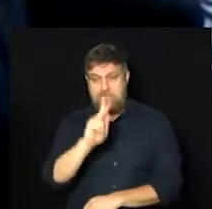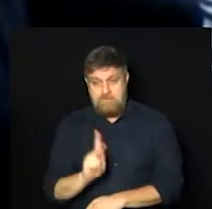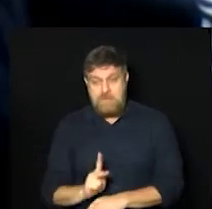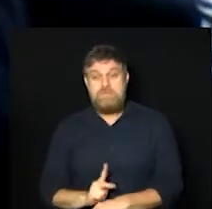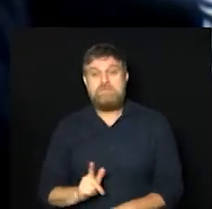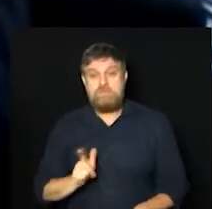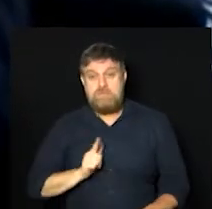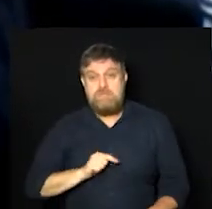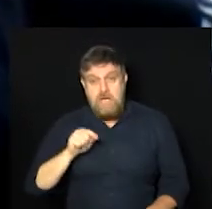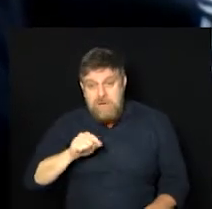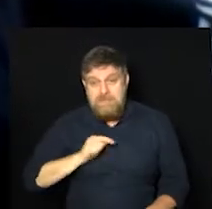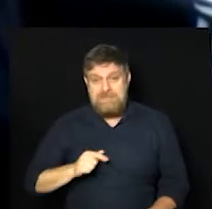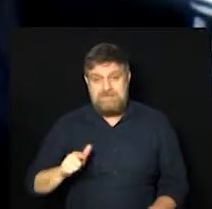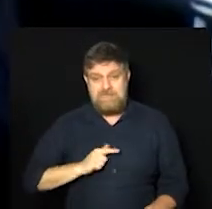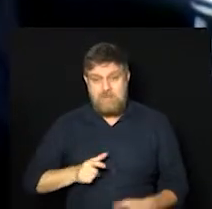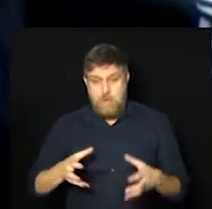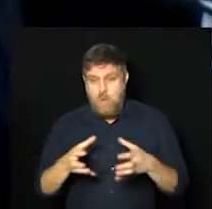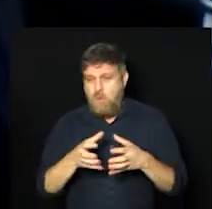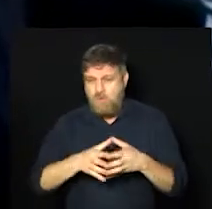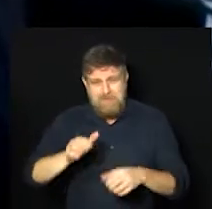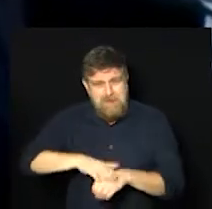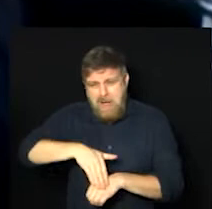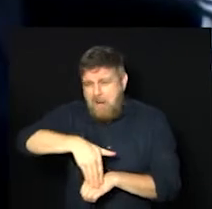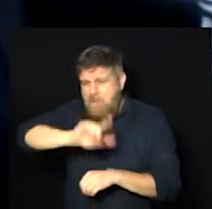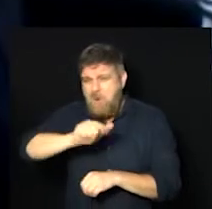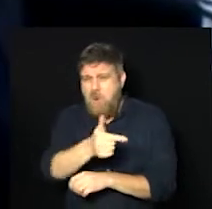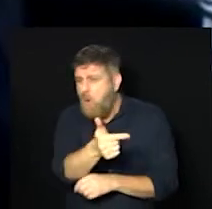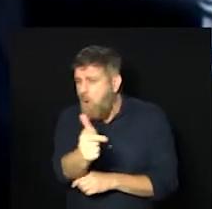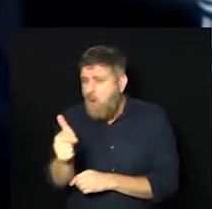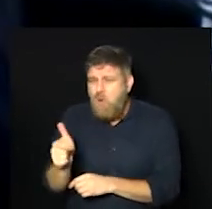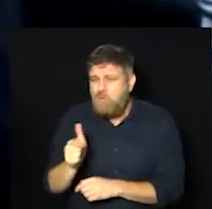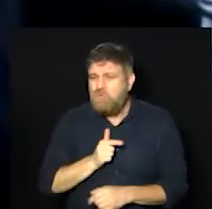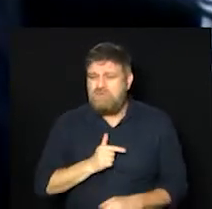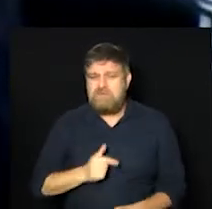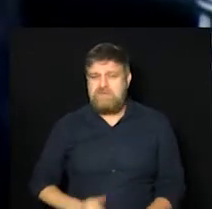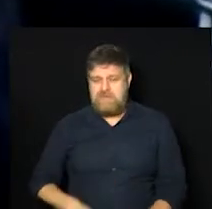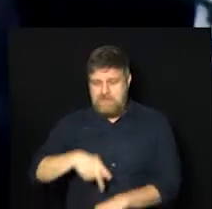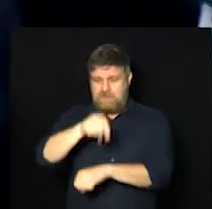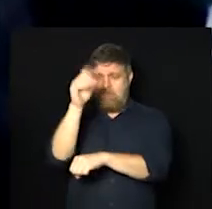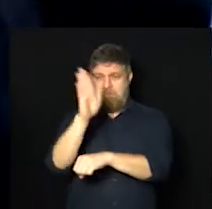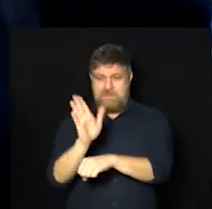tem a maior liga do país. Não existe uma liga no país que tenha